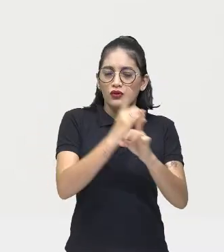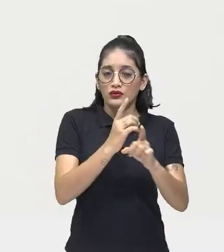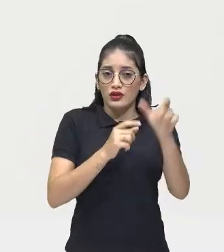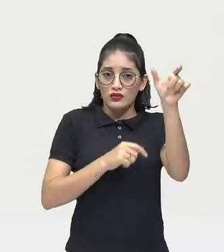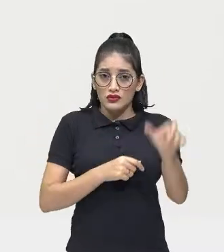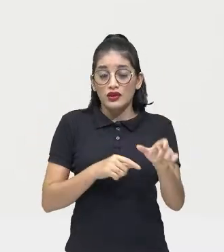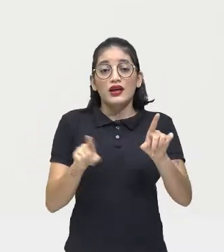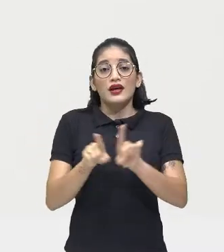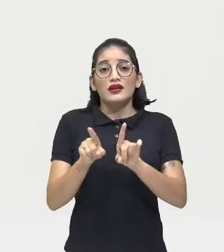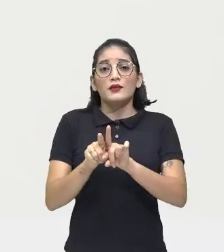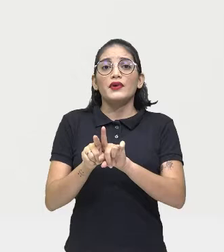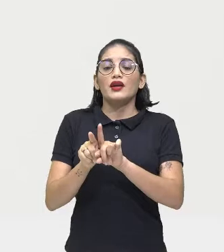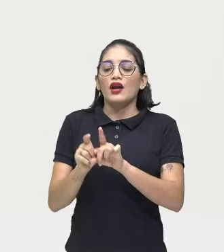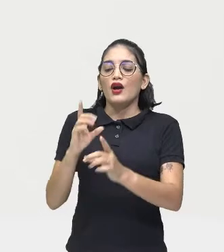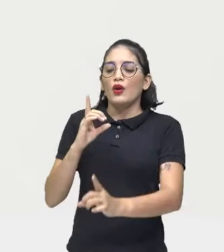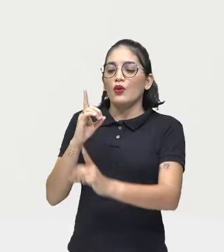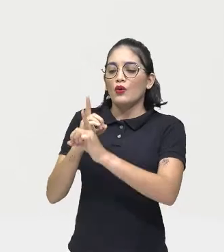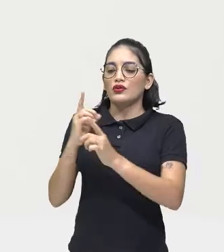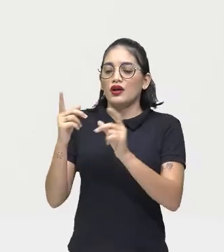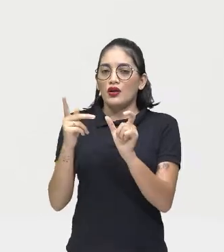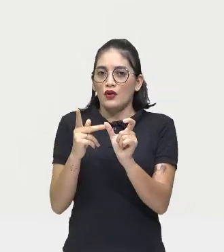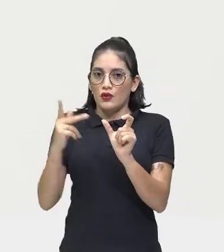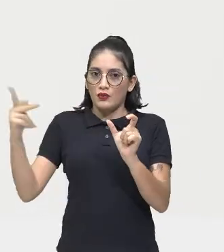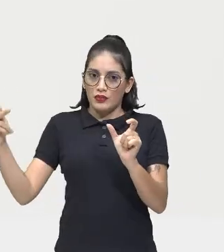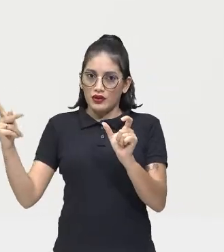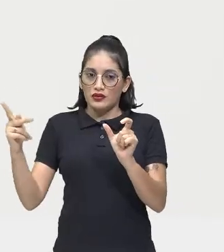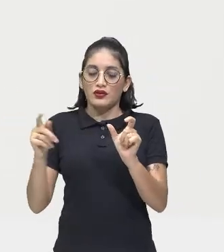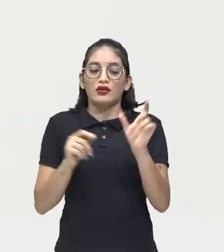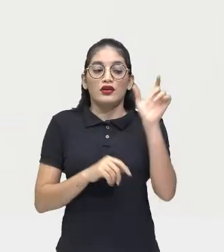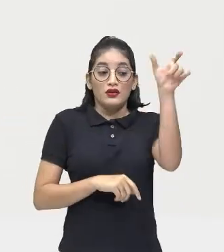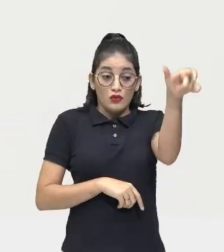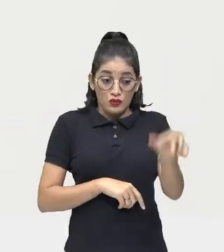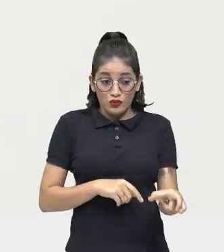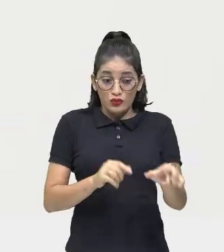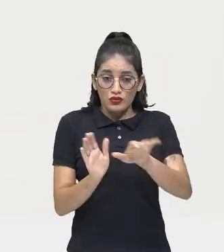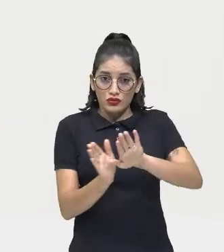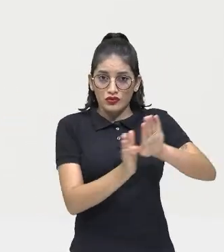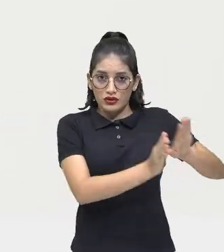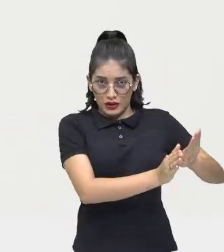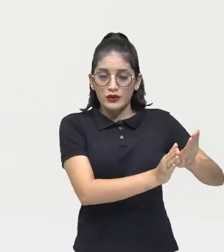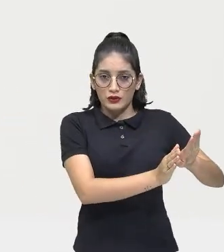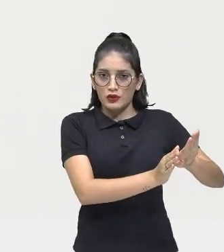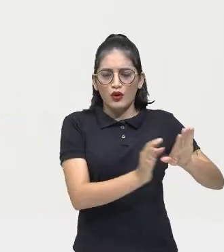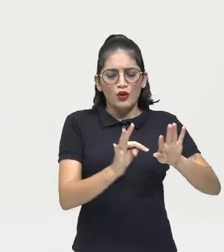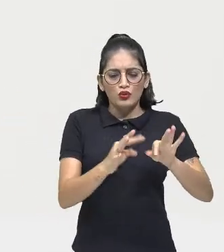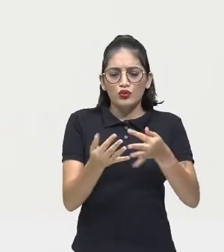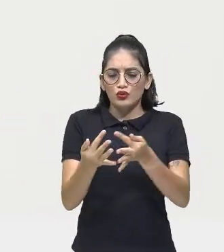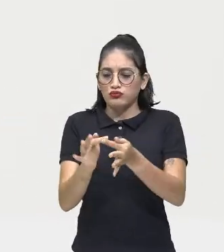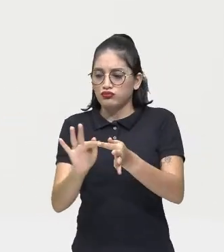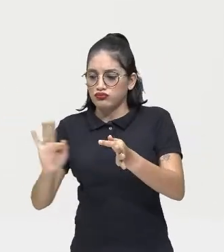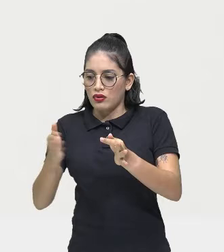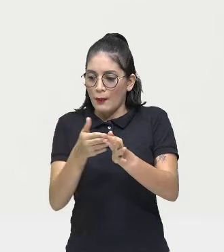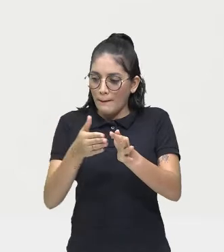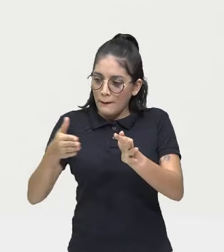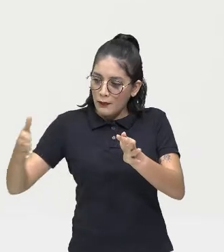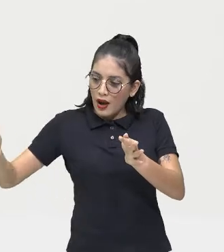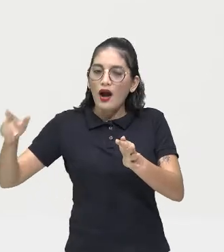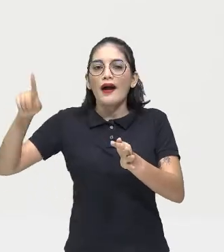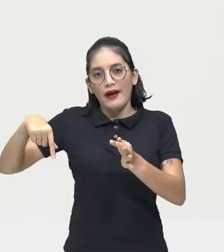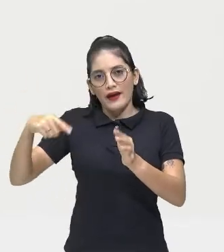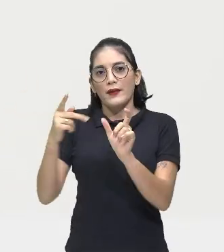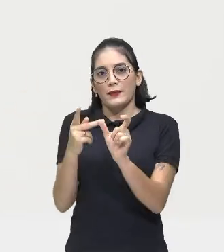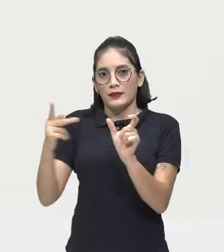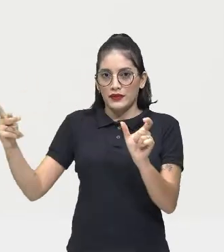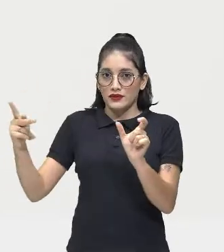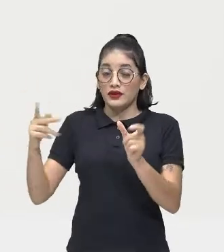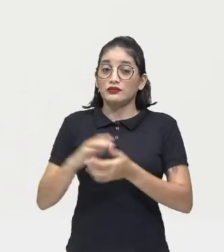sabe também como identificar esse predicado. Retira o sujeito, todo o restante, tudo que sobrar será o seu predicado.